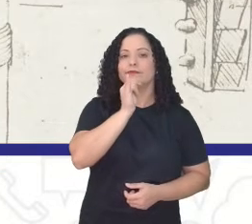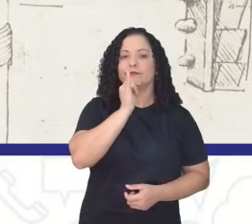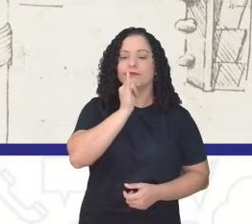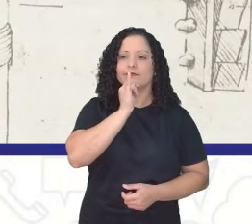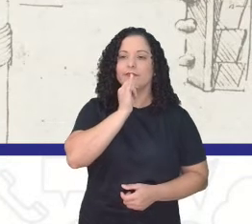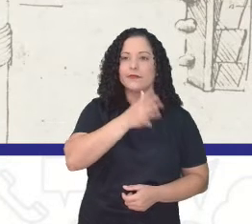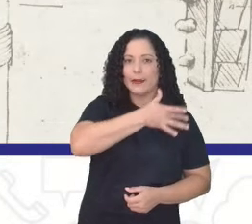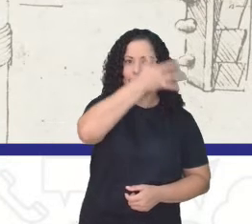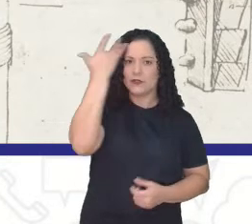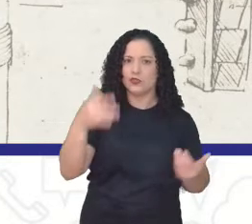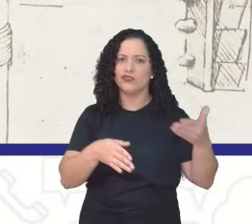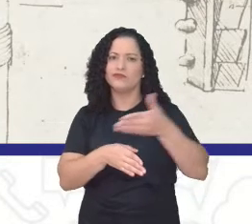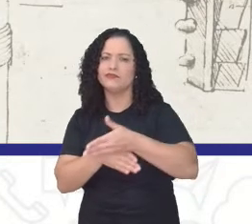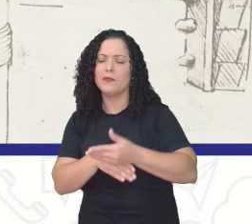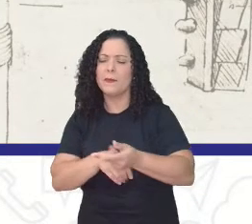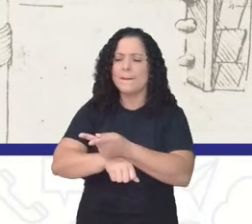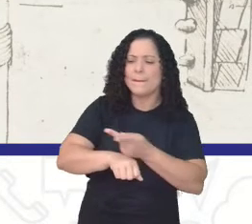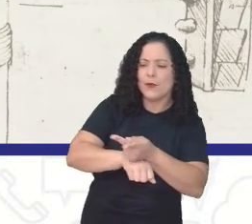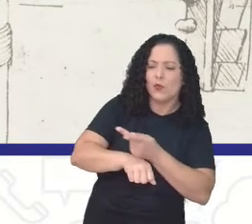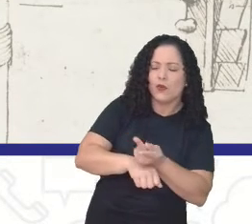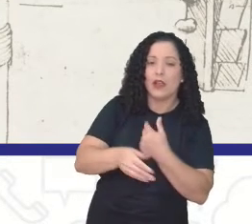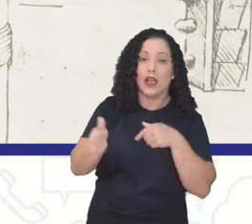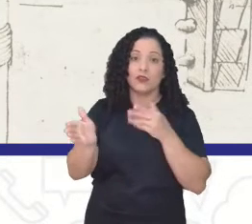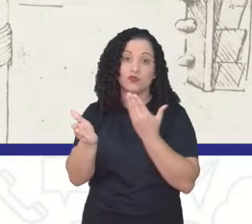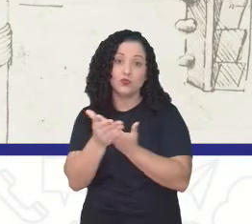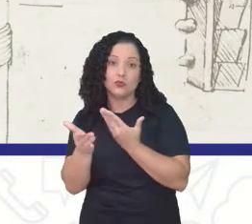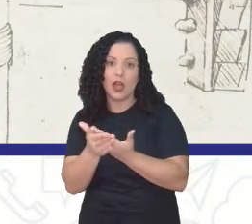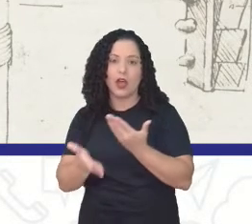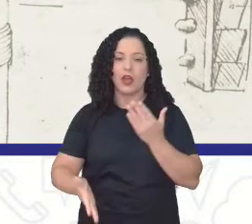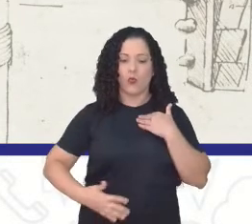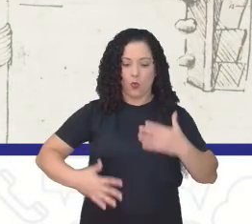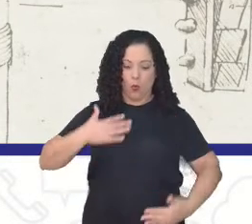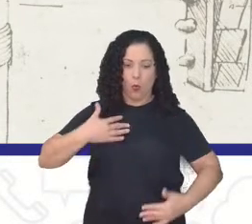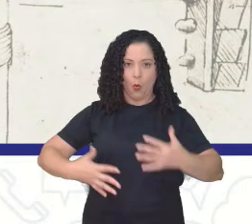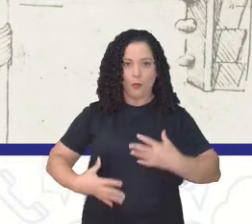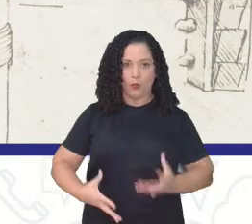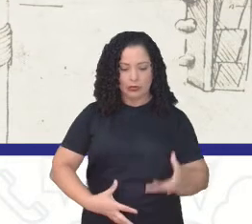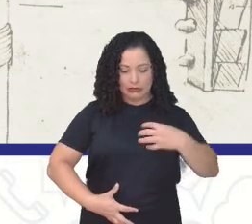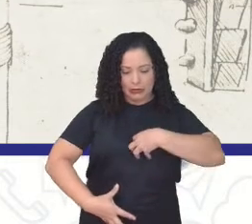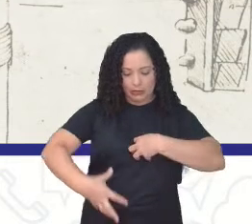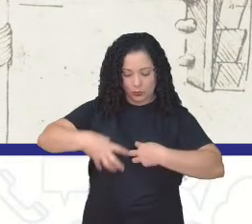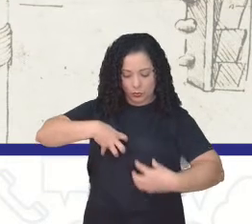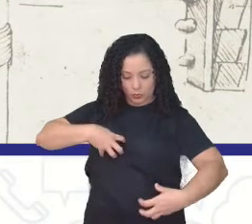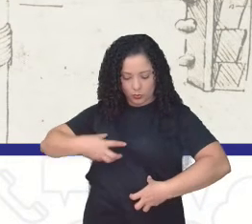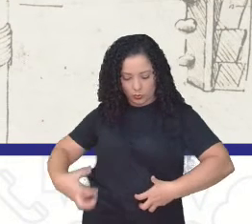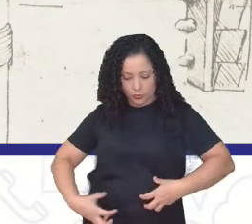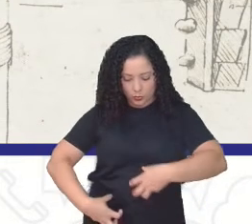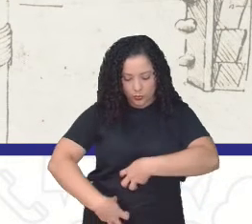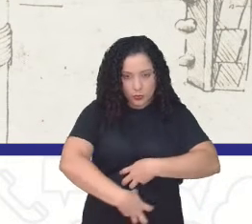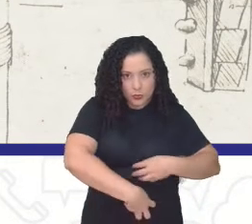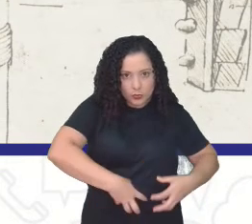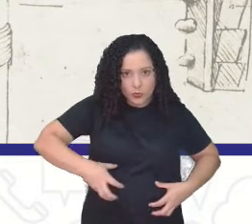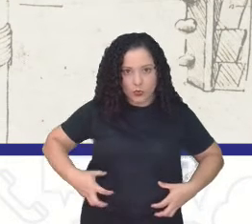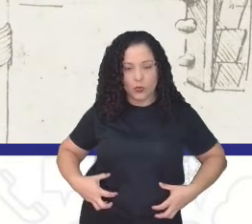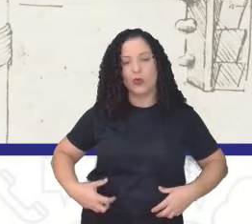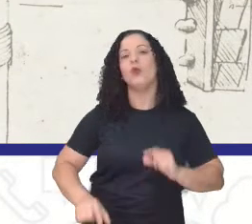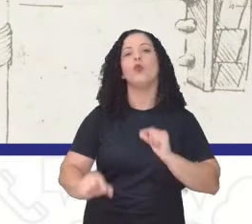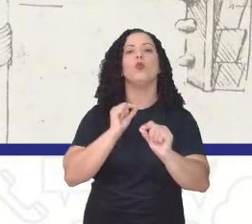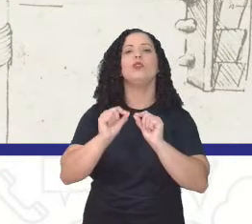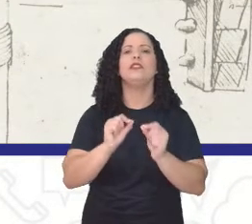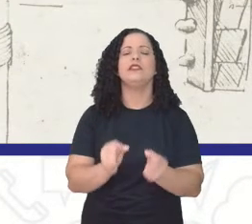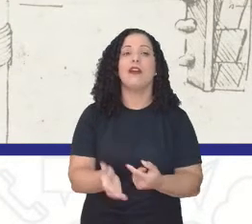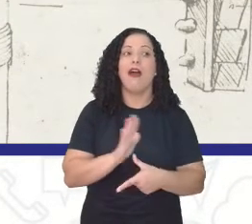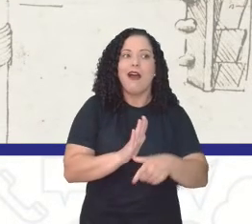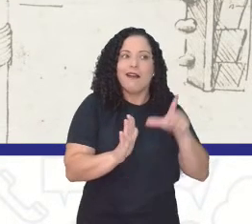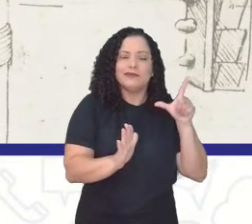ia estudar o sistema digestivo, né, humano, faziam, né, o quê?